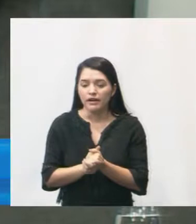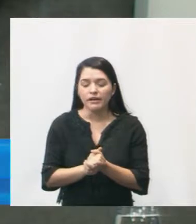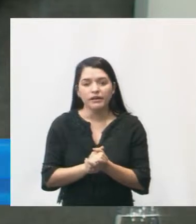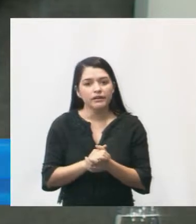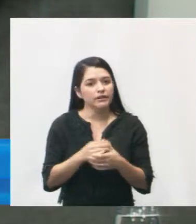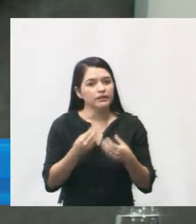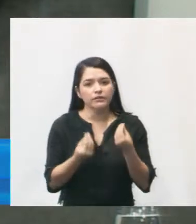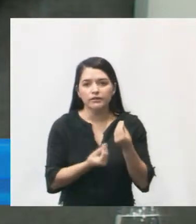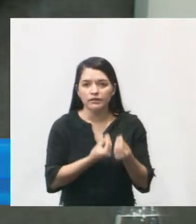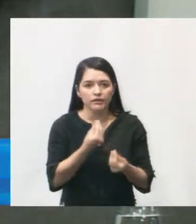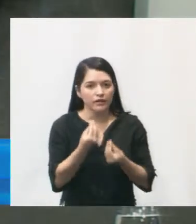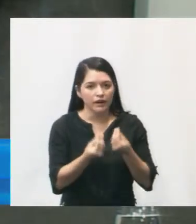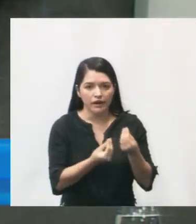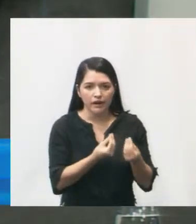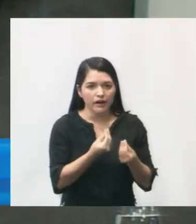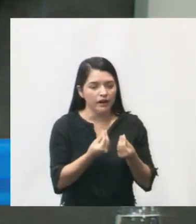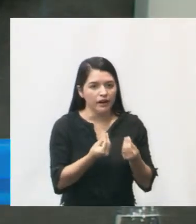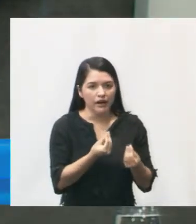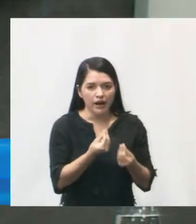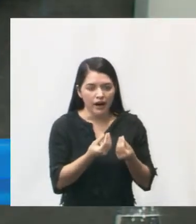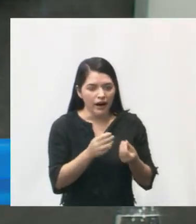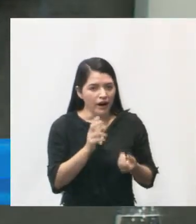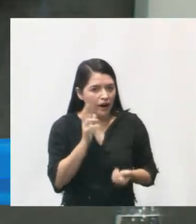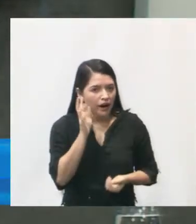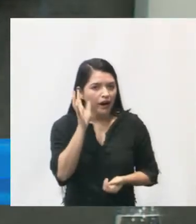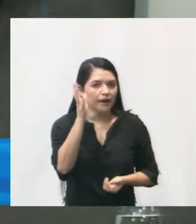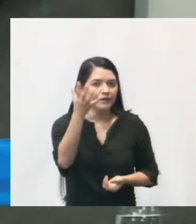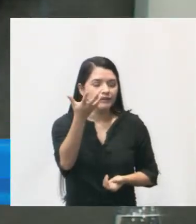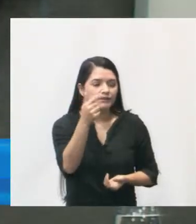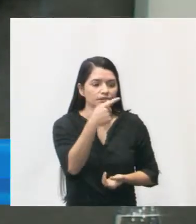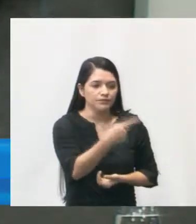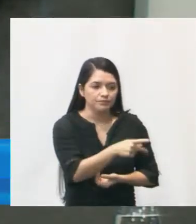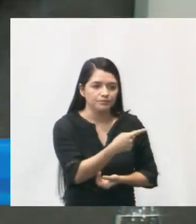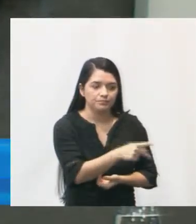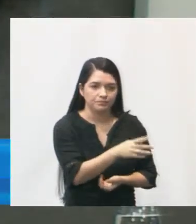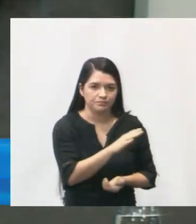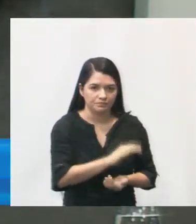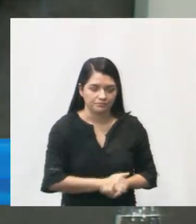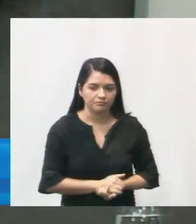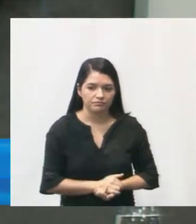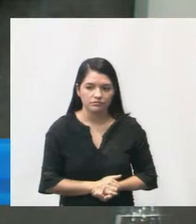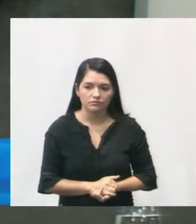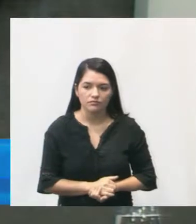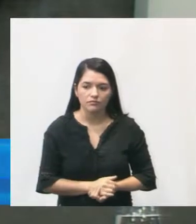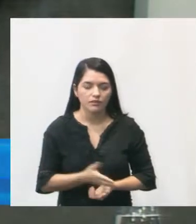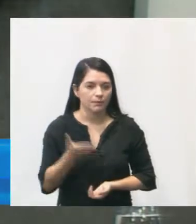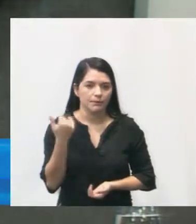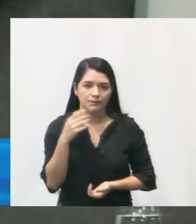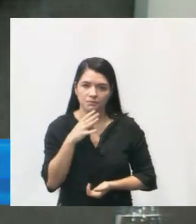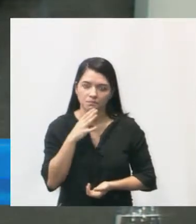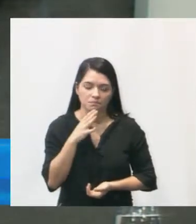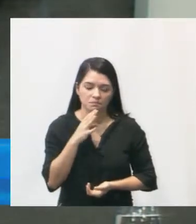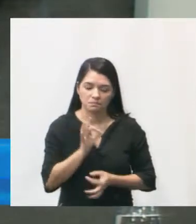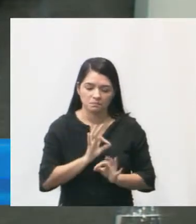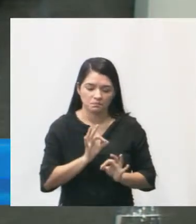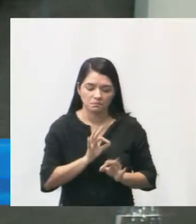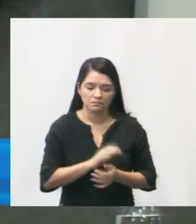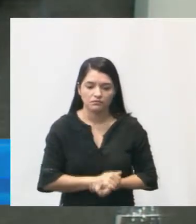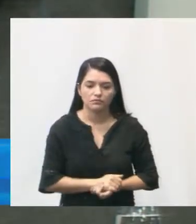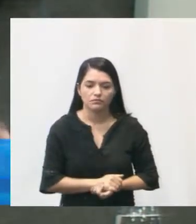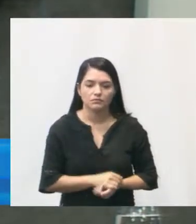da carta convite da segunda, que a gente não tinha conhecimento. Então, como foi revogado o